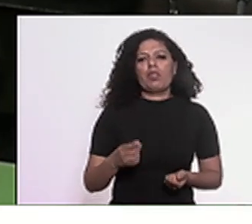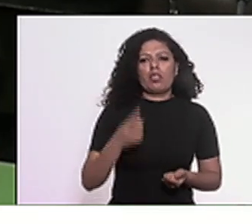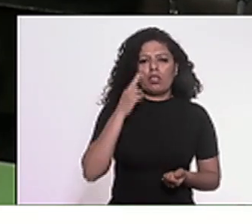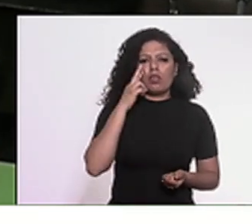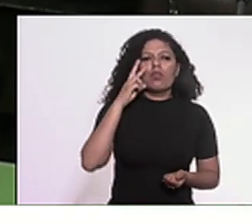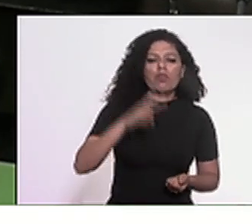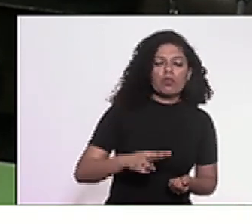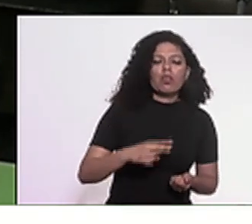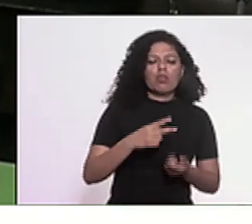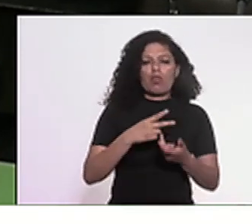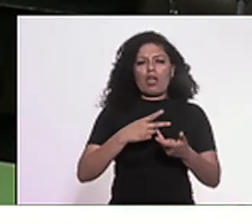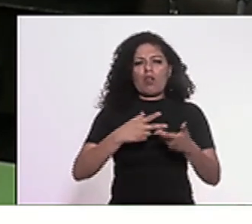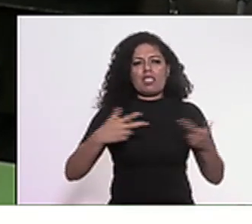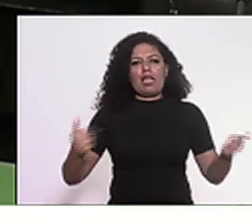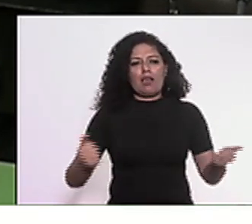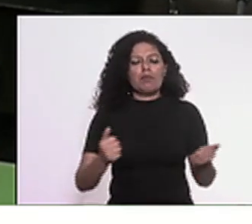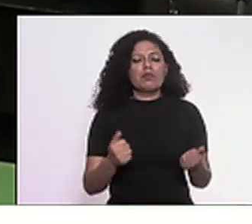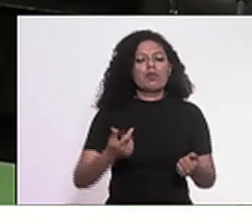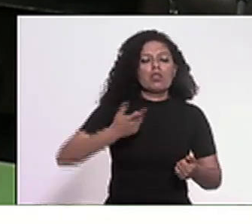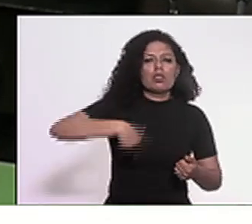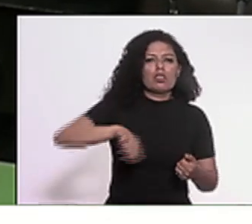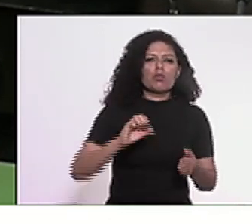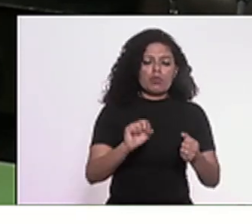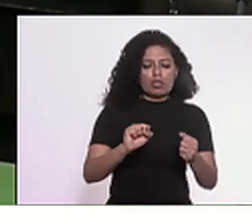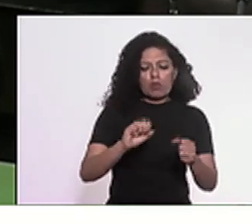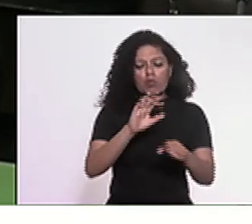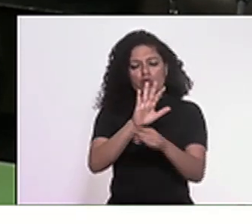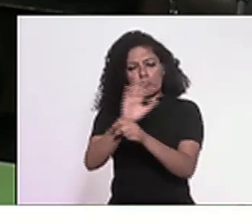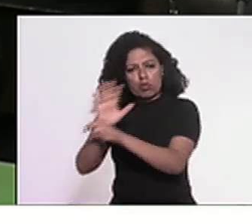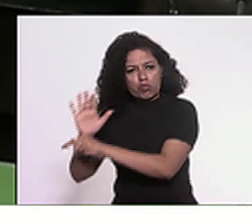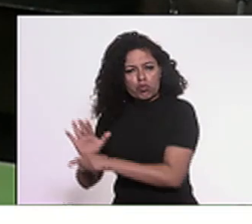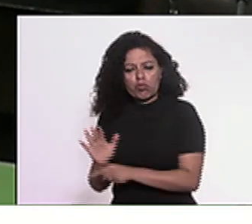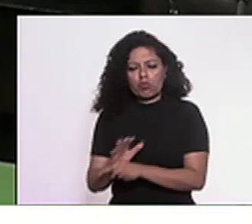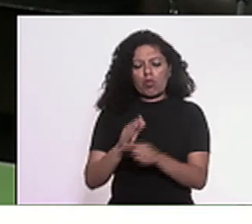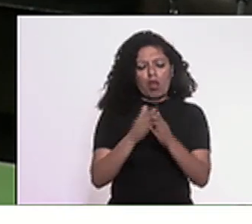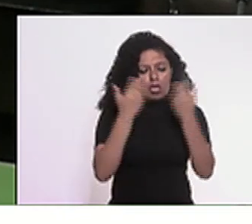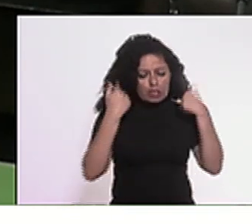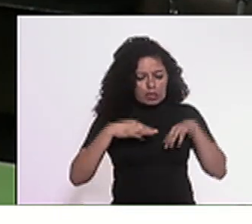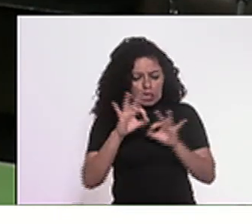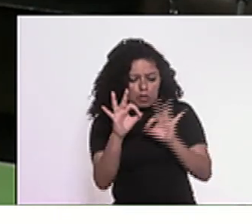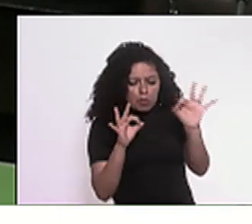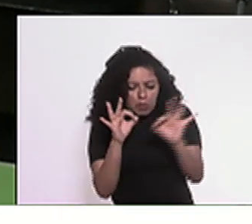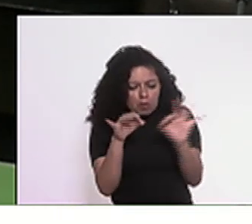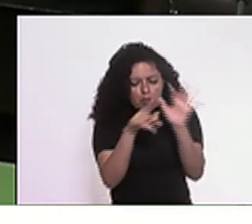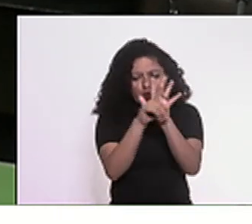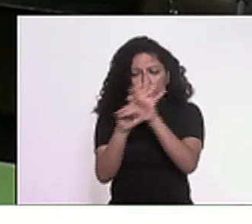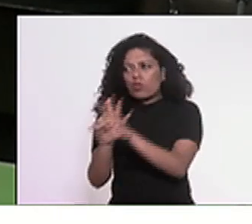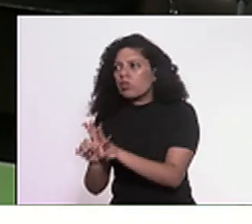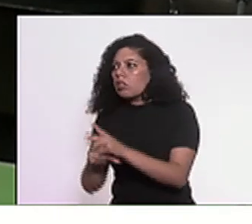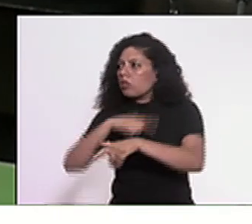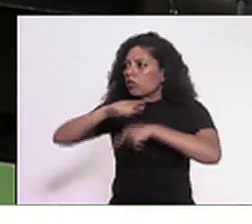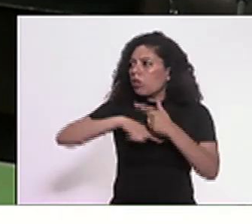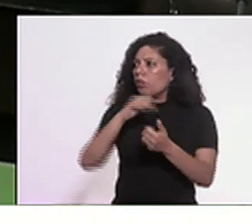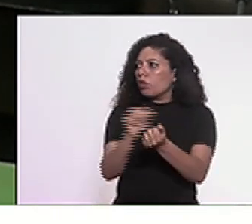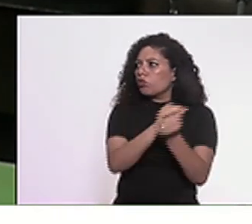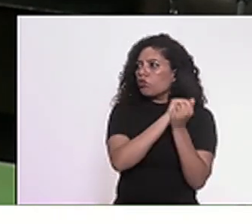estamos dispostos a ajudar o deputado, a ajudar a Alerj na confecção desse projeto e trabalhar em